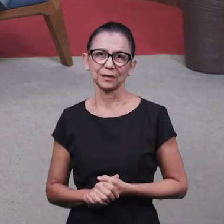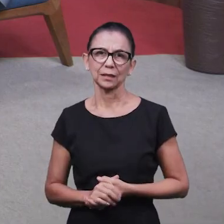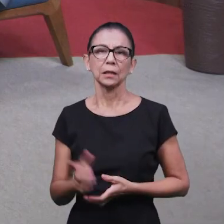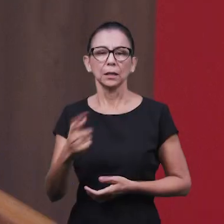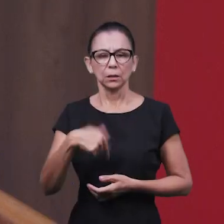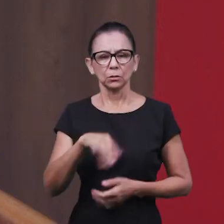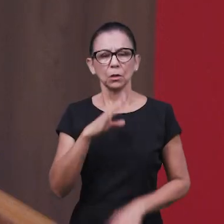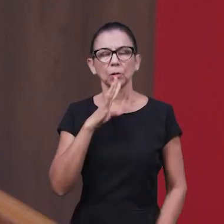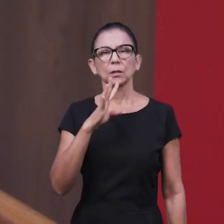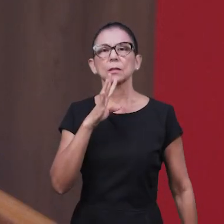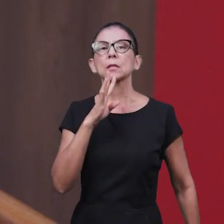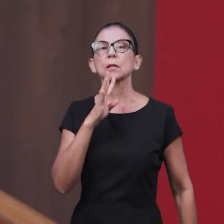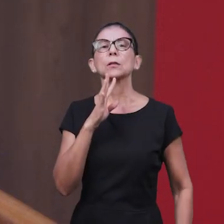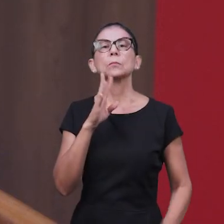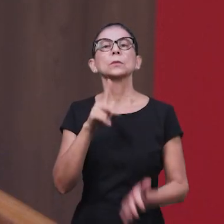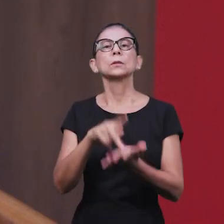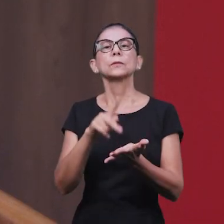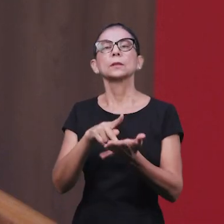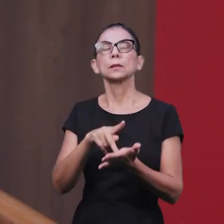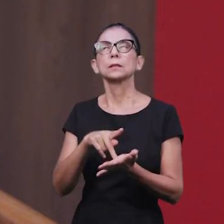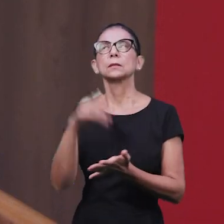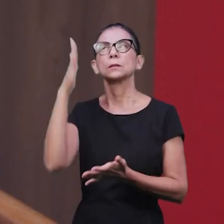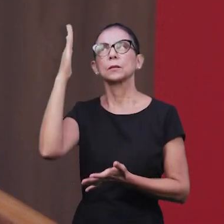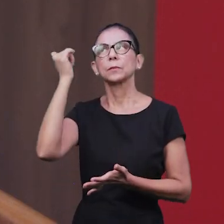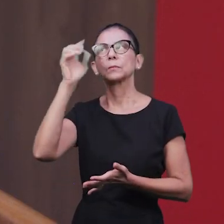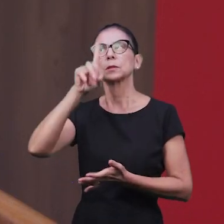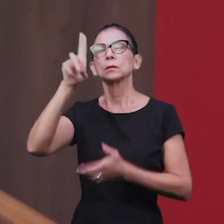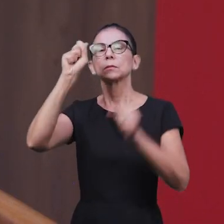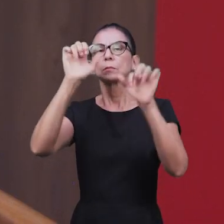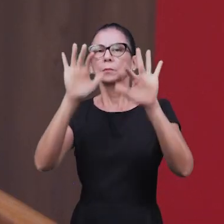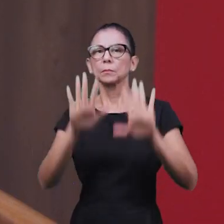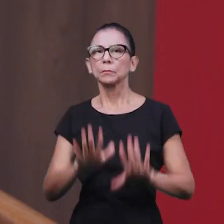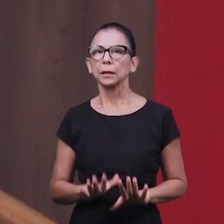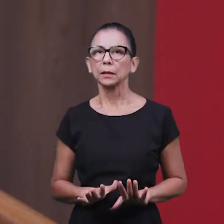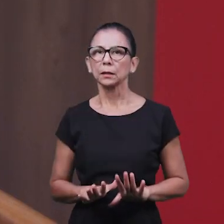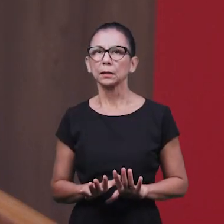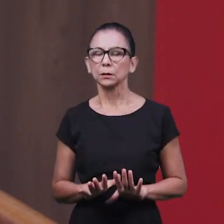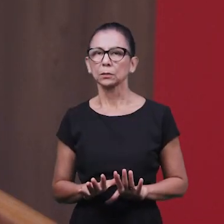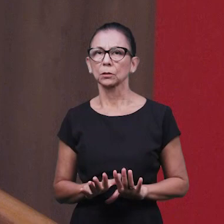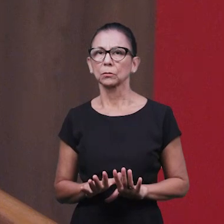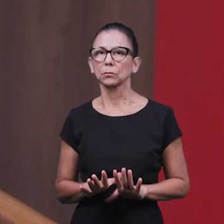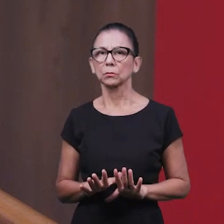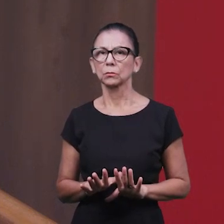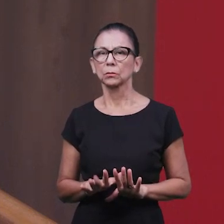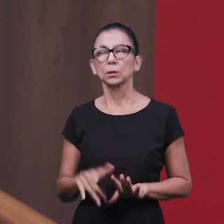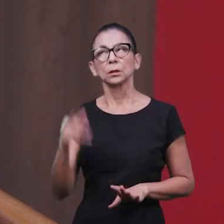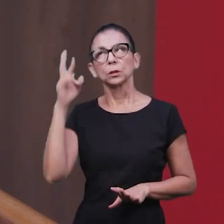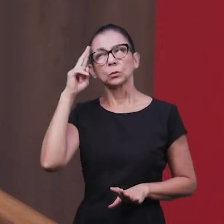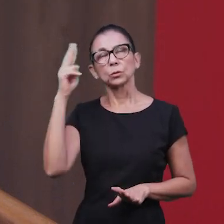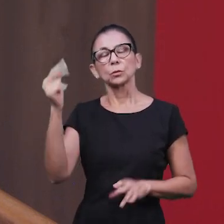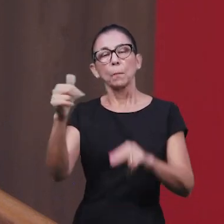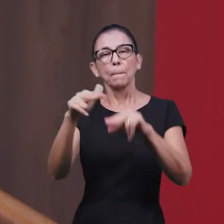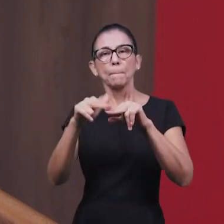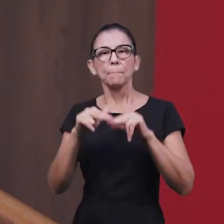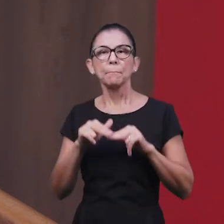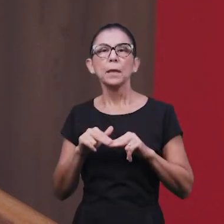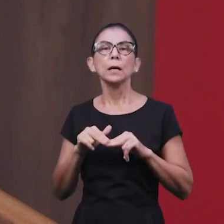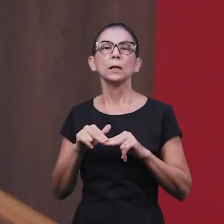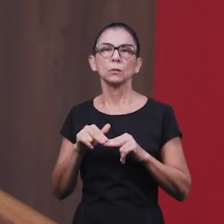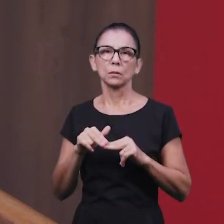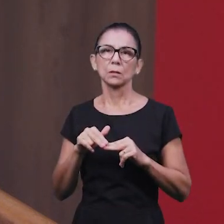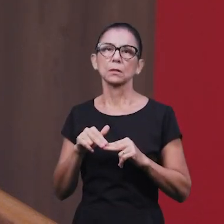nós sabemos que o Senhor tem uma bênção para nós de preservar essa verdade, né? E de nos dar recursos, inclusive, para